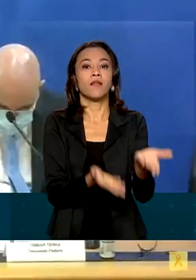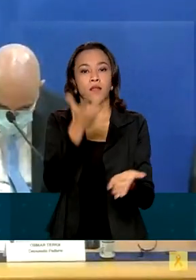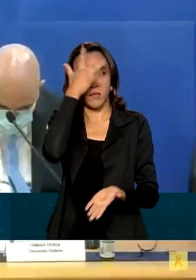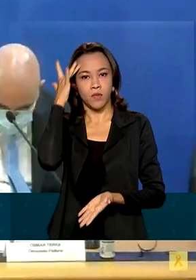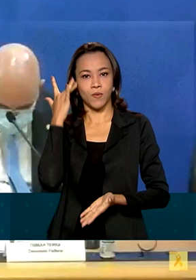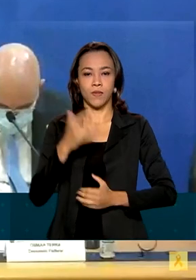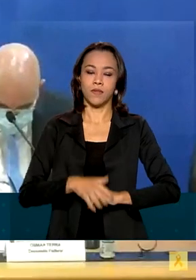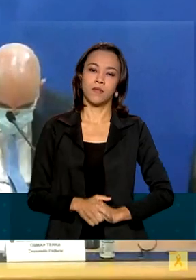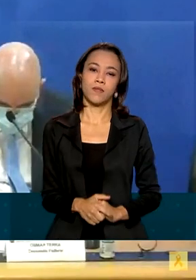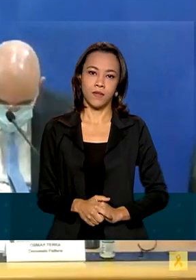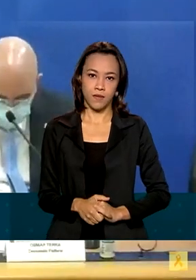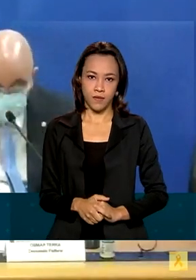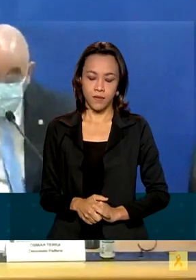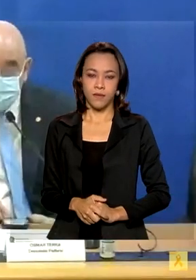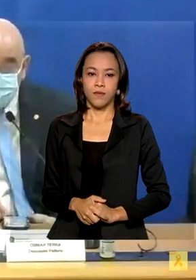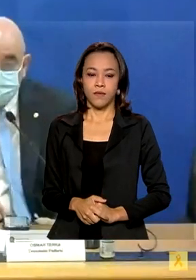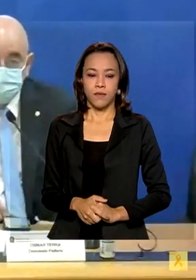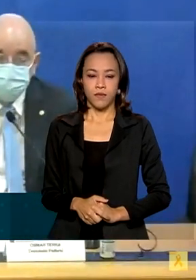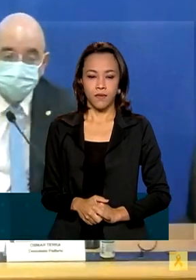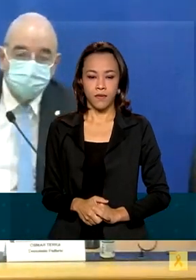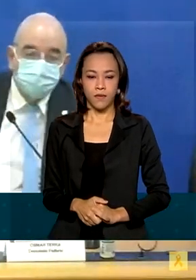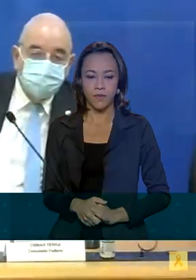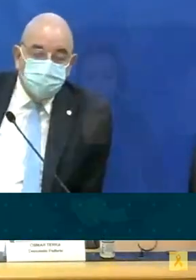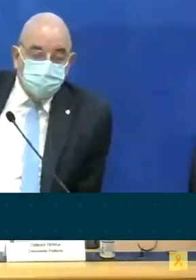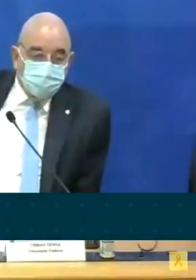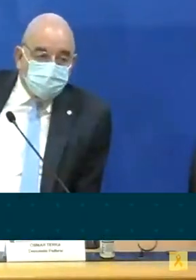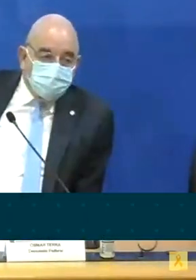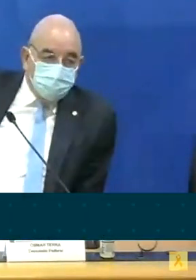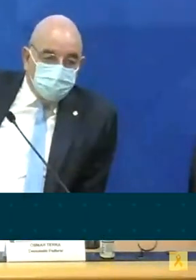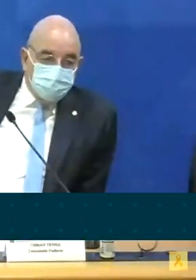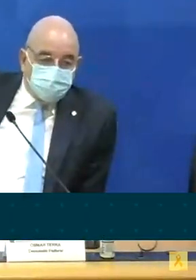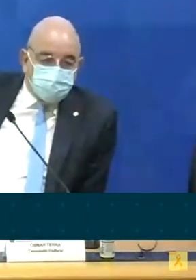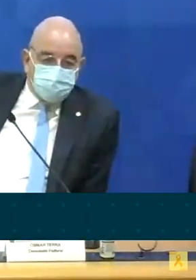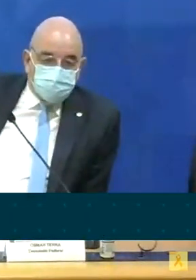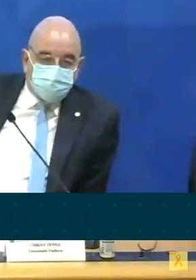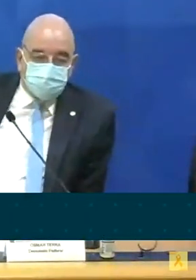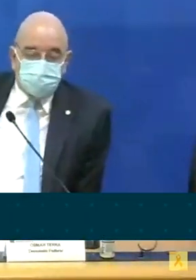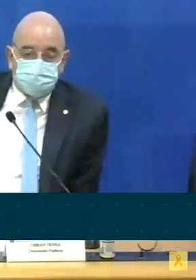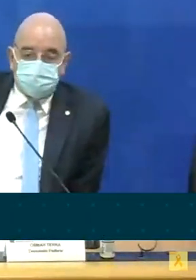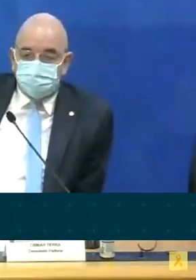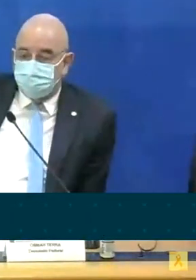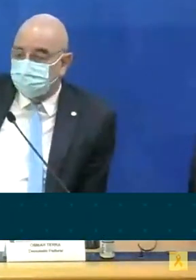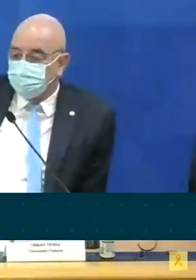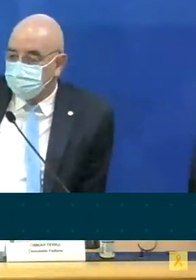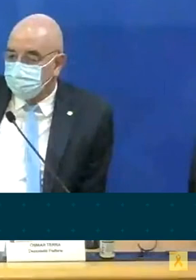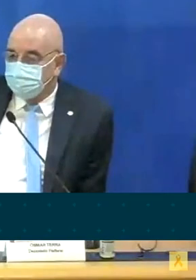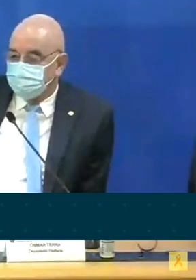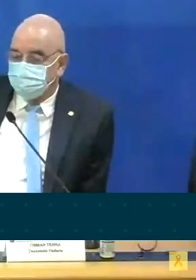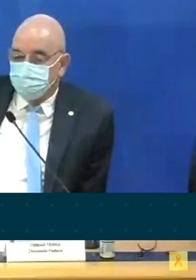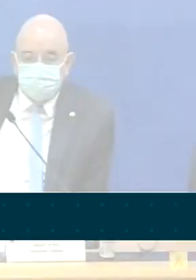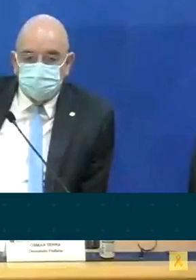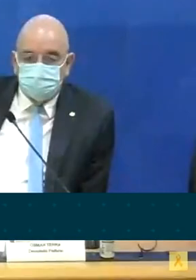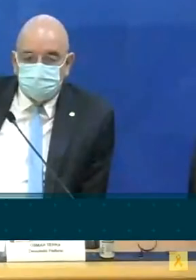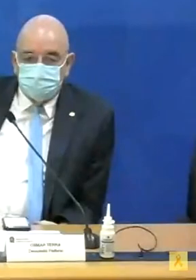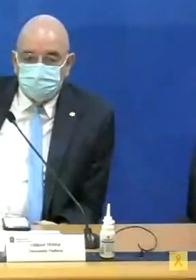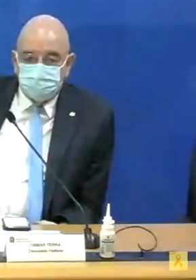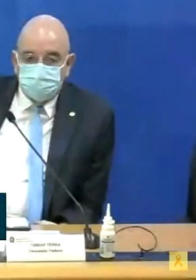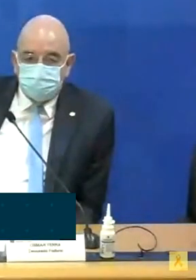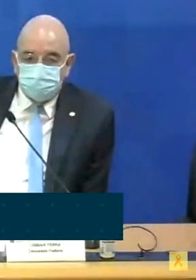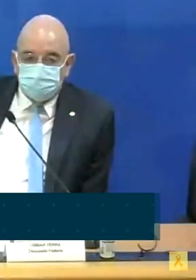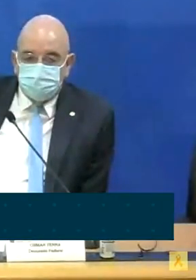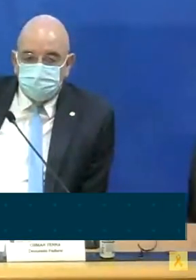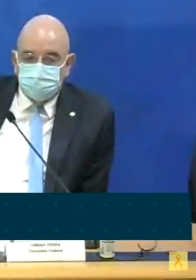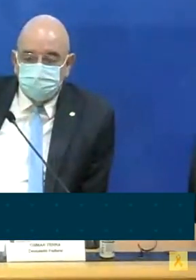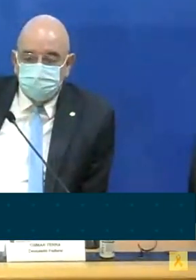Hoje estamos aqui discutindo mais uma das prestações de serviço do Sistema Único de Saúde. E em